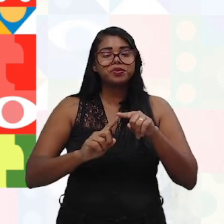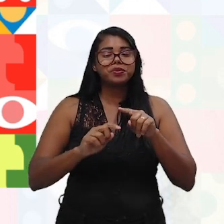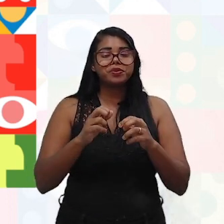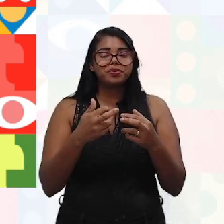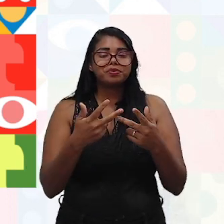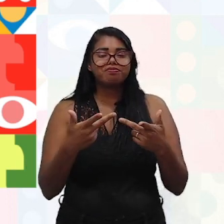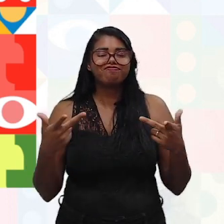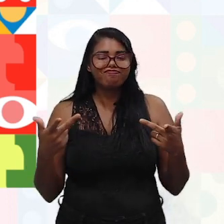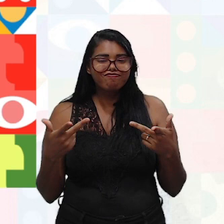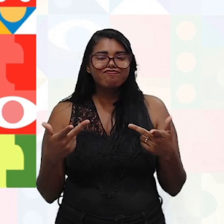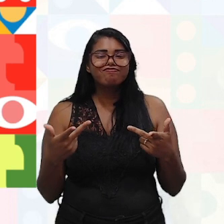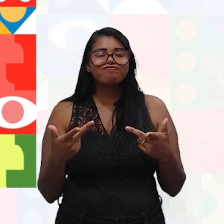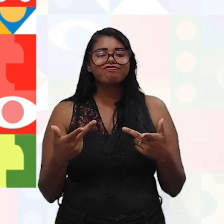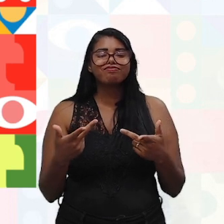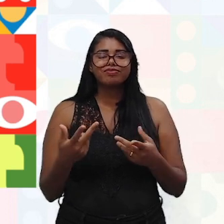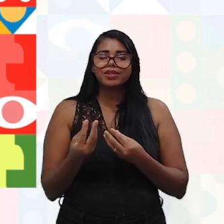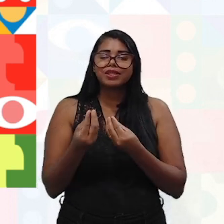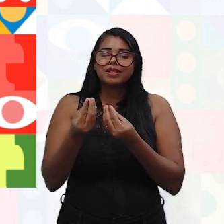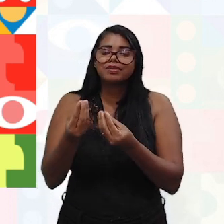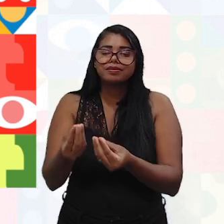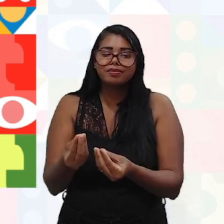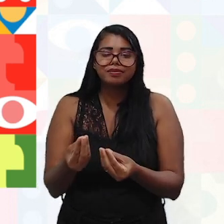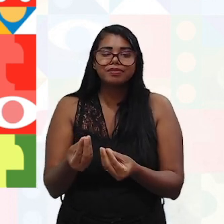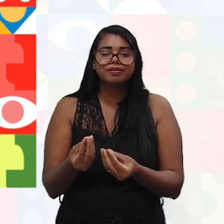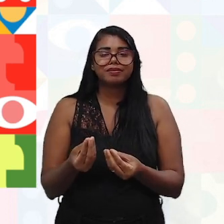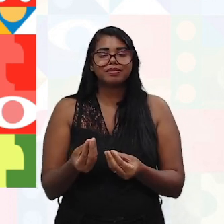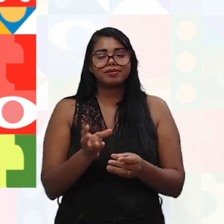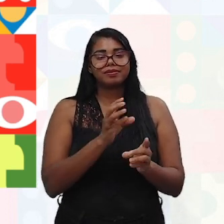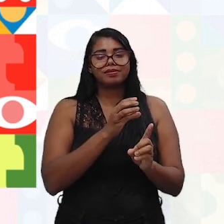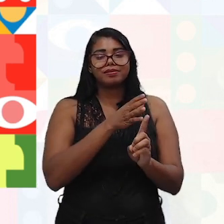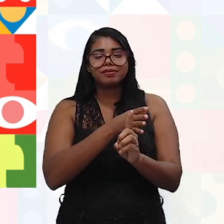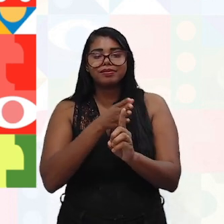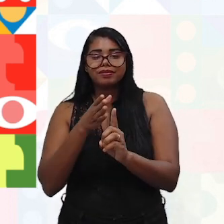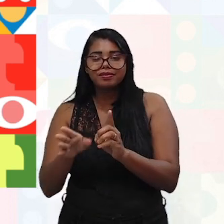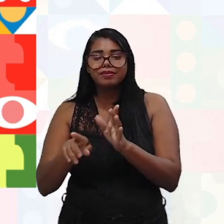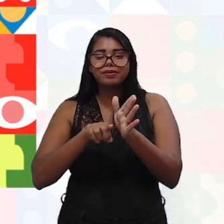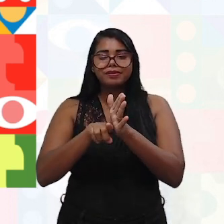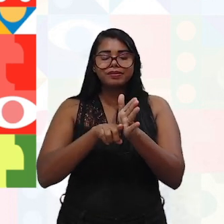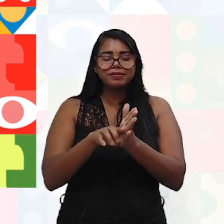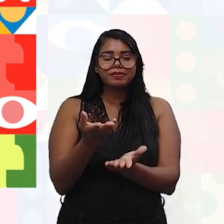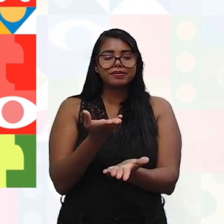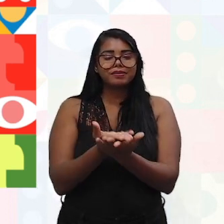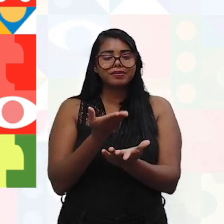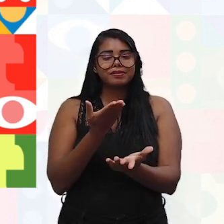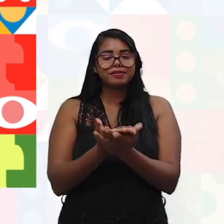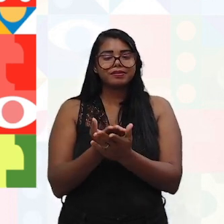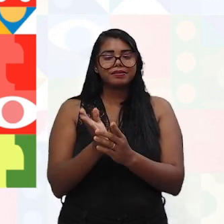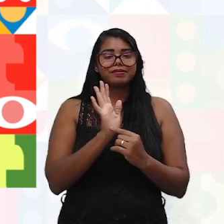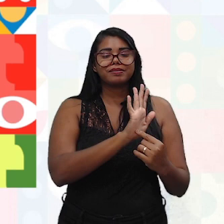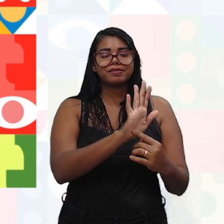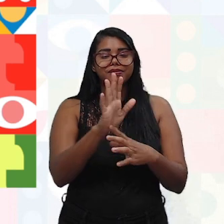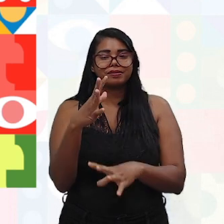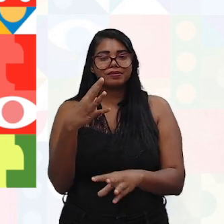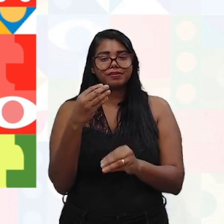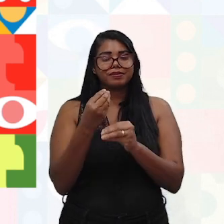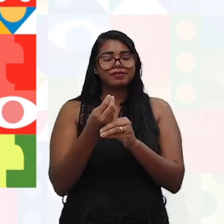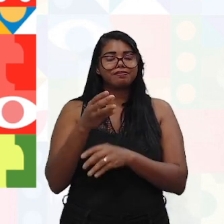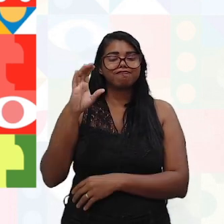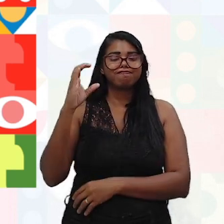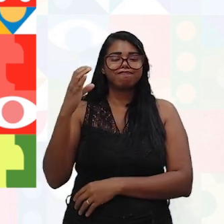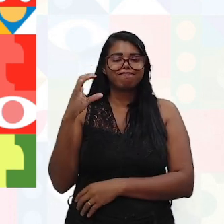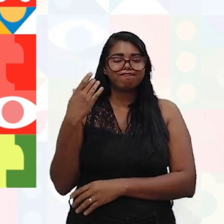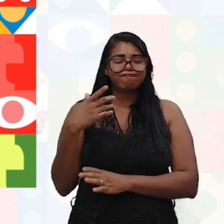leva ali para o nosso cliente informacional. A gente está fomentando a pesquisa E a pesquisa, você sabe, a pesquisa científica,